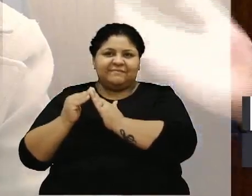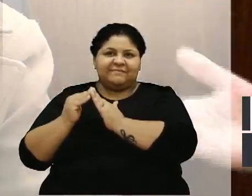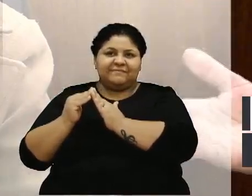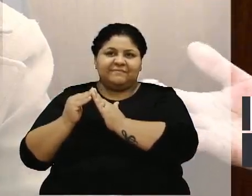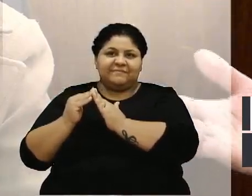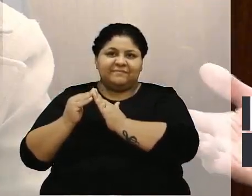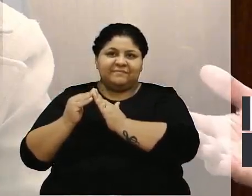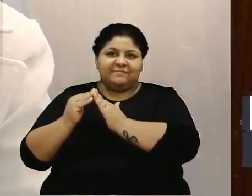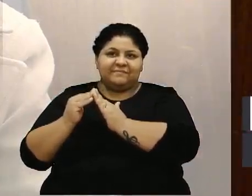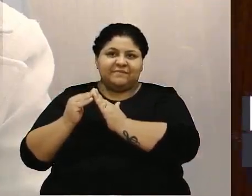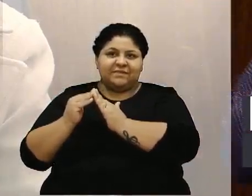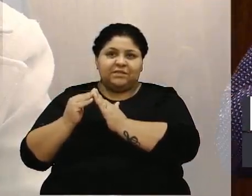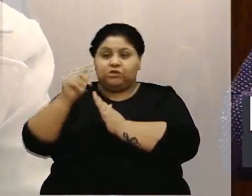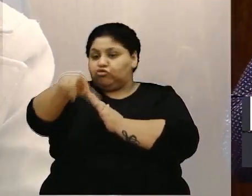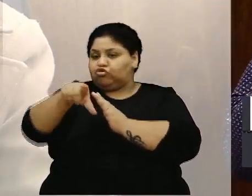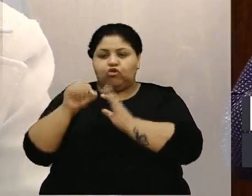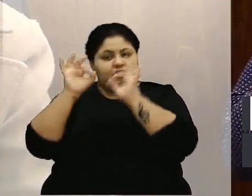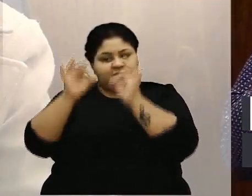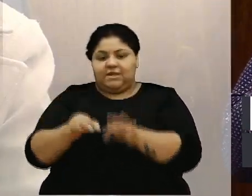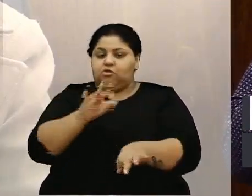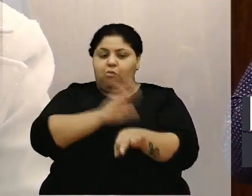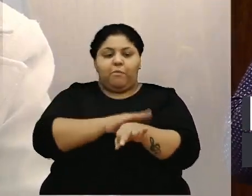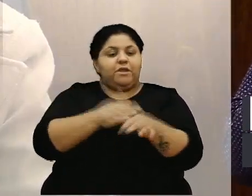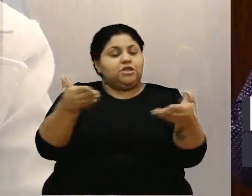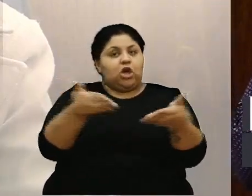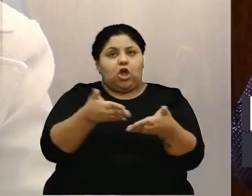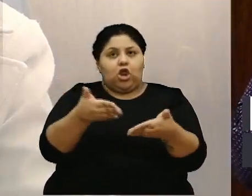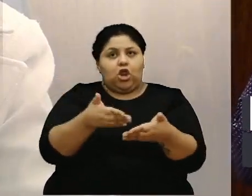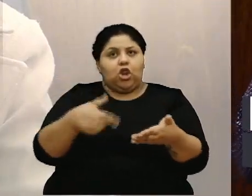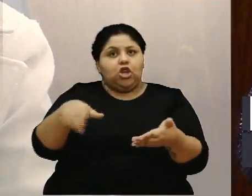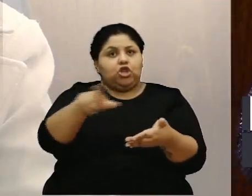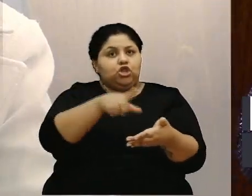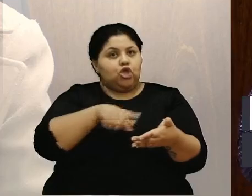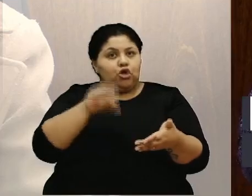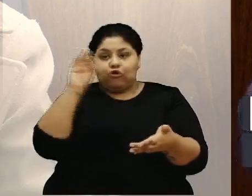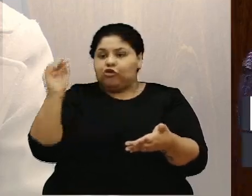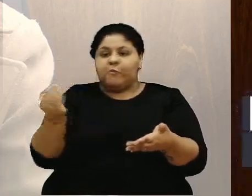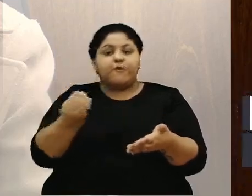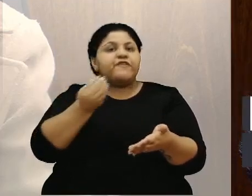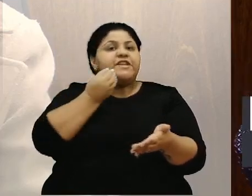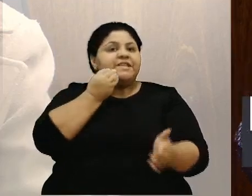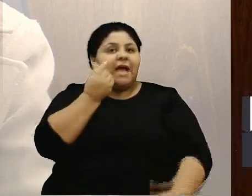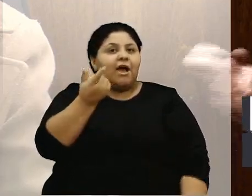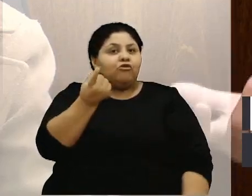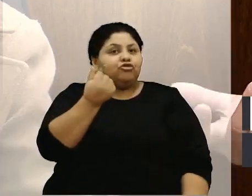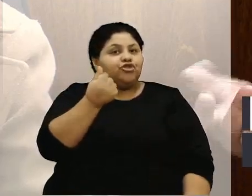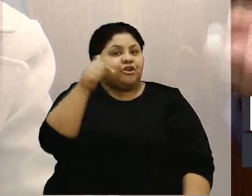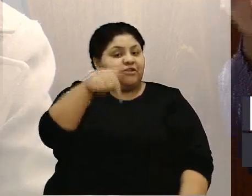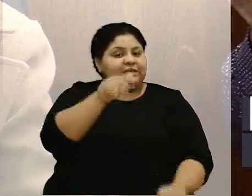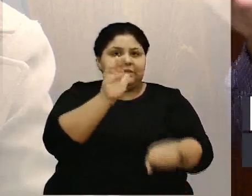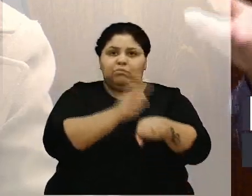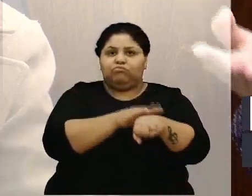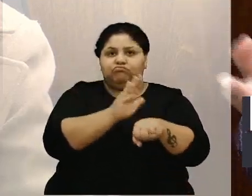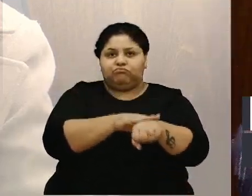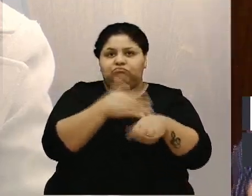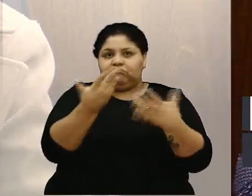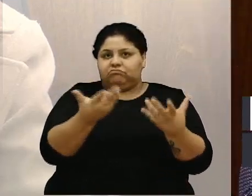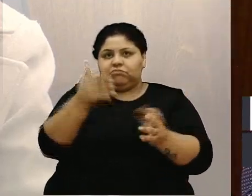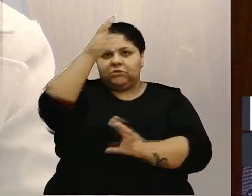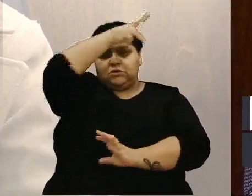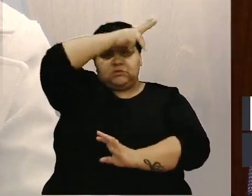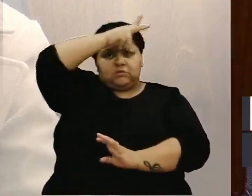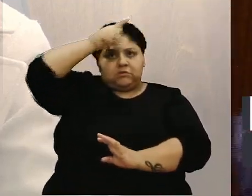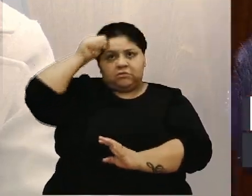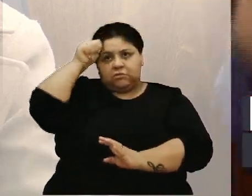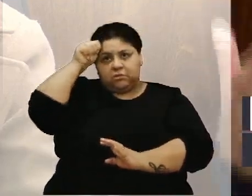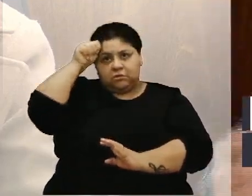questão que precisa ser tomada. E esse é o momento. Se nós não surfar na onda dos recursos desse momento, se o município vive uma